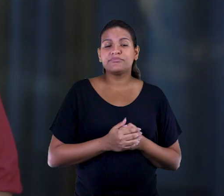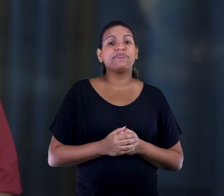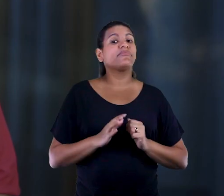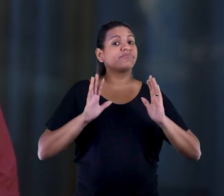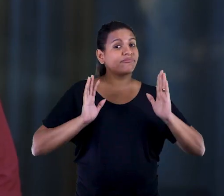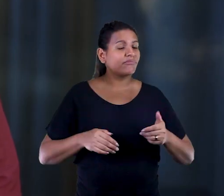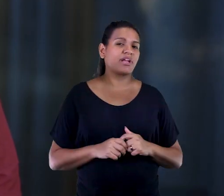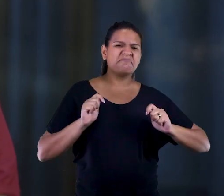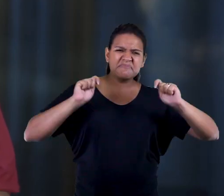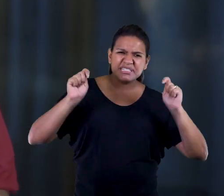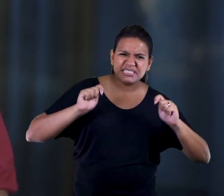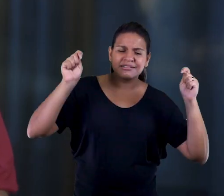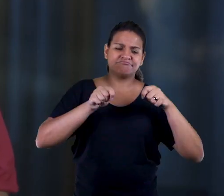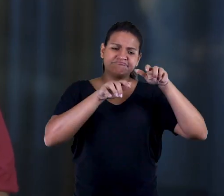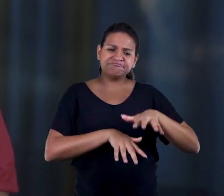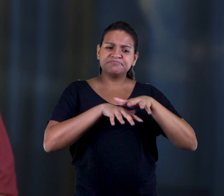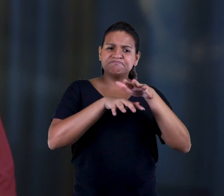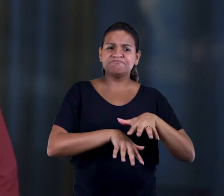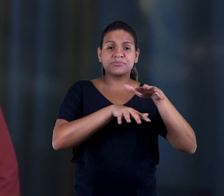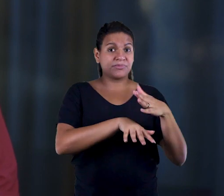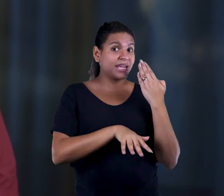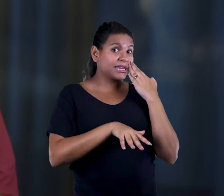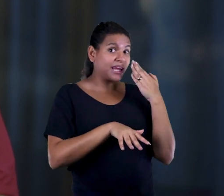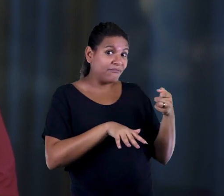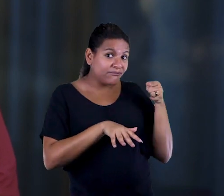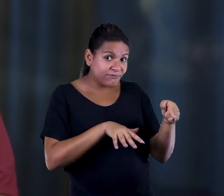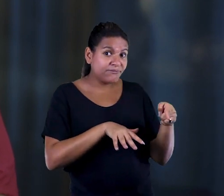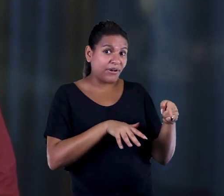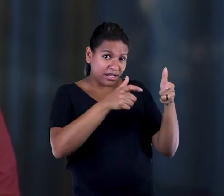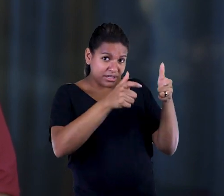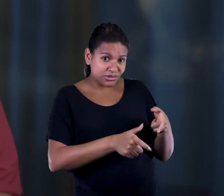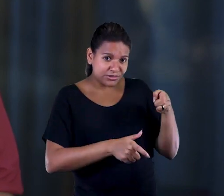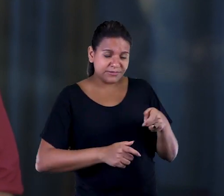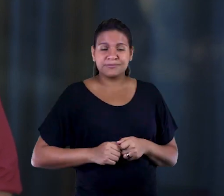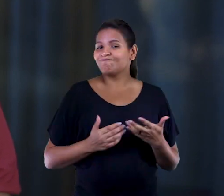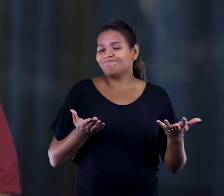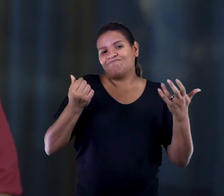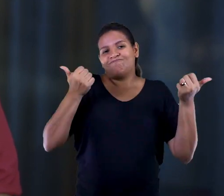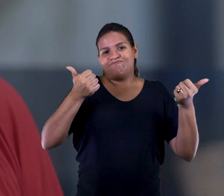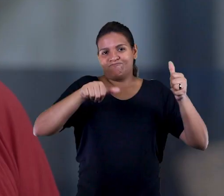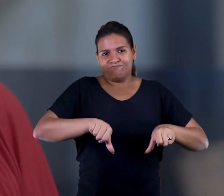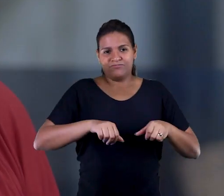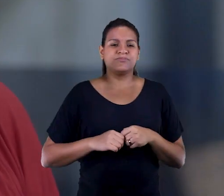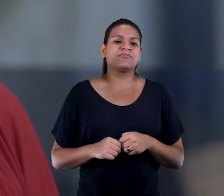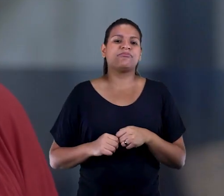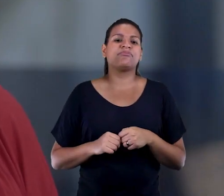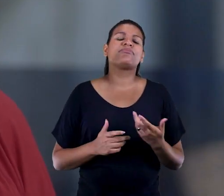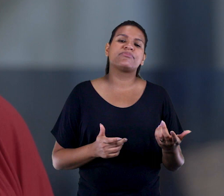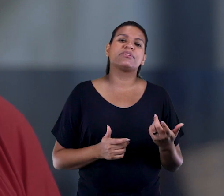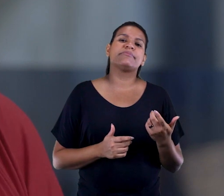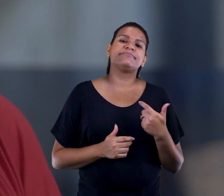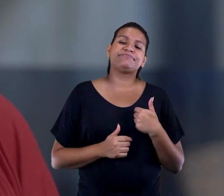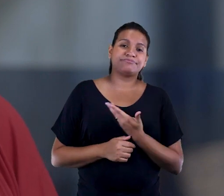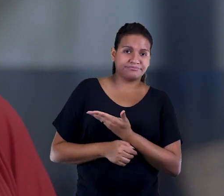amigável, fizemos passeatas, fizemos protestos na frente do Instituto, sem nenhum êxito. Foi aí que eu